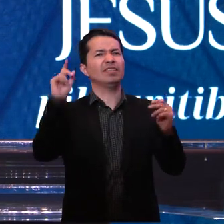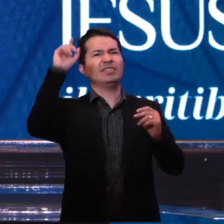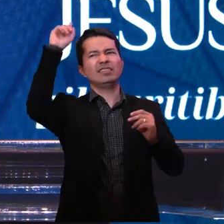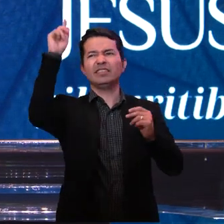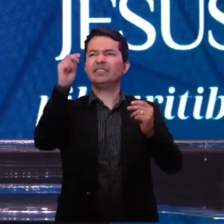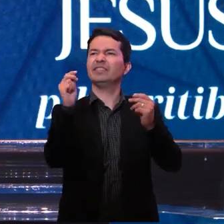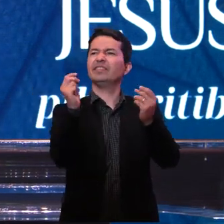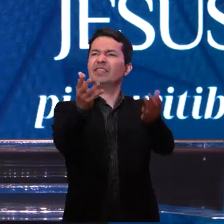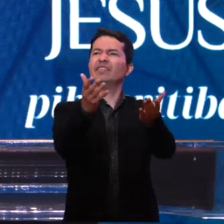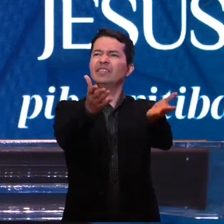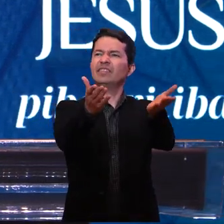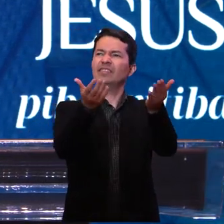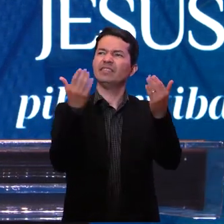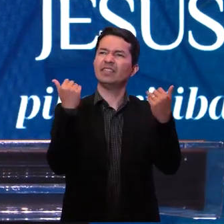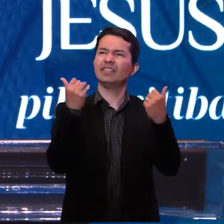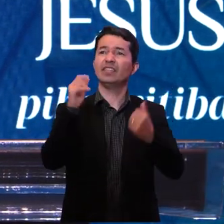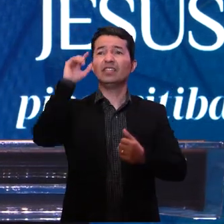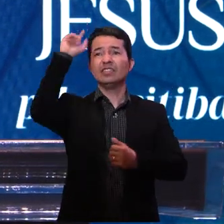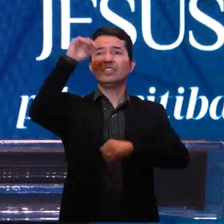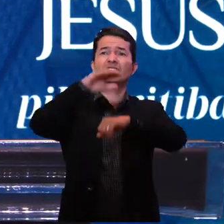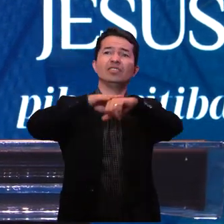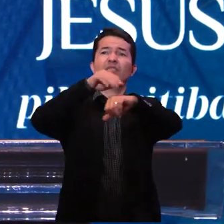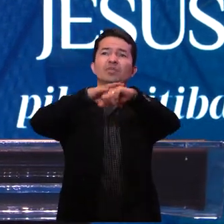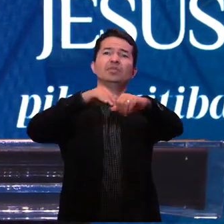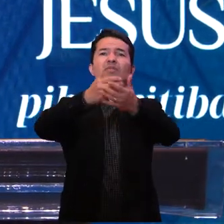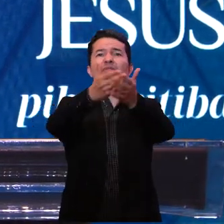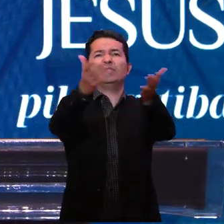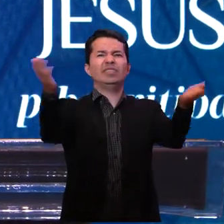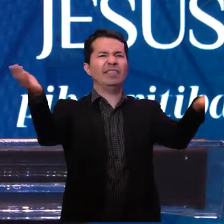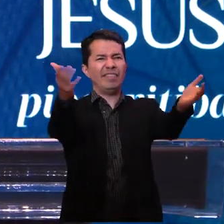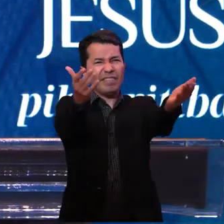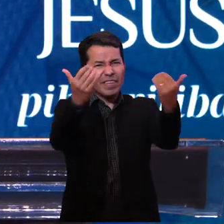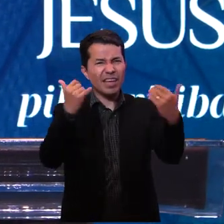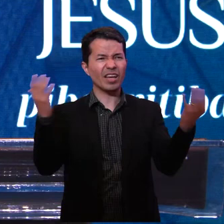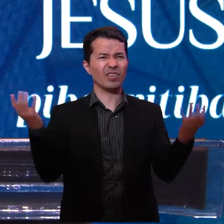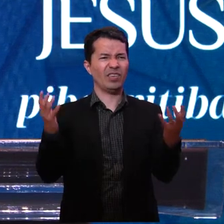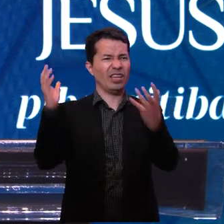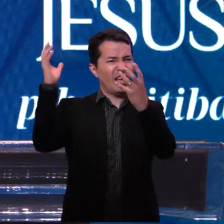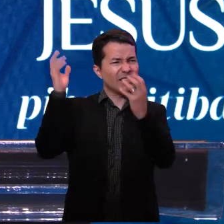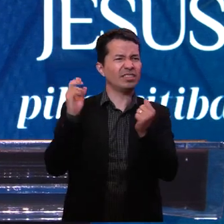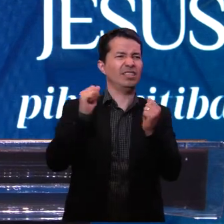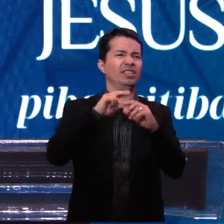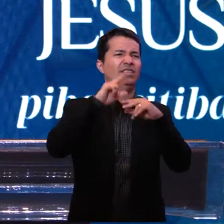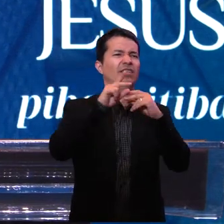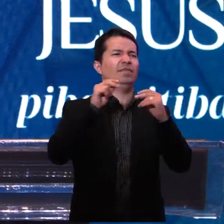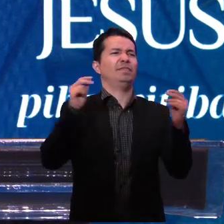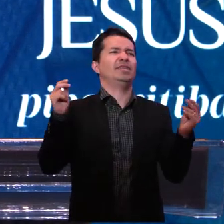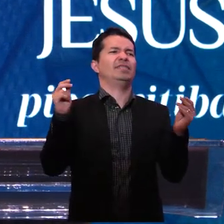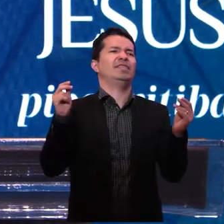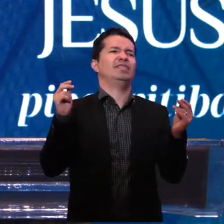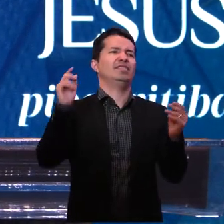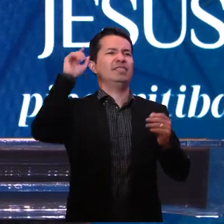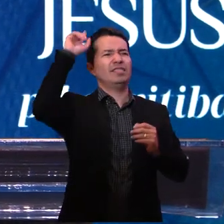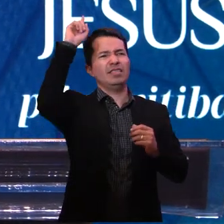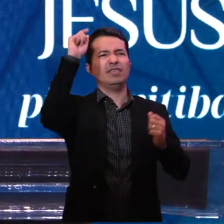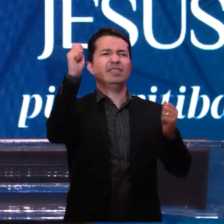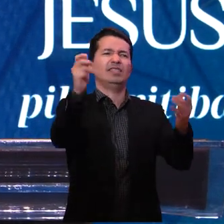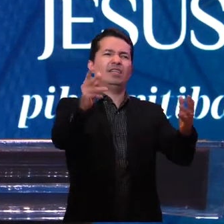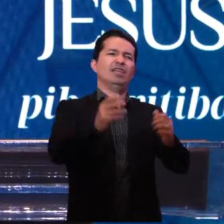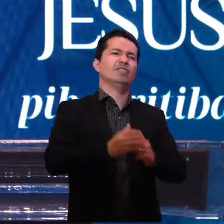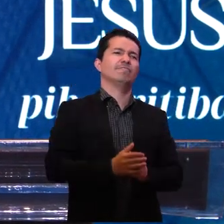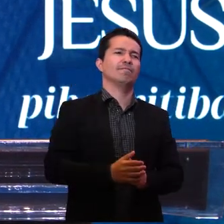recebê-lo. Ele está te chamando, venha recebê-lo agora. Algo novo vai